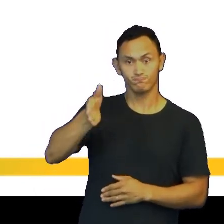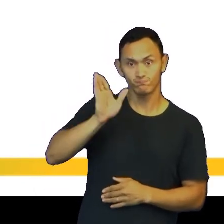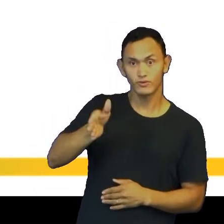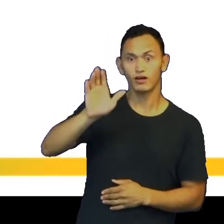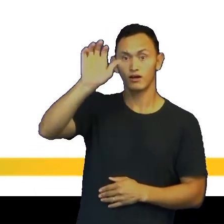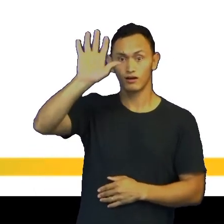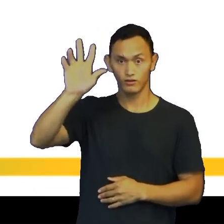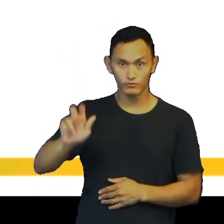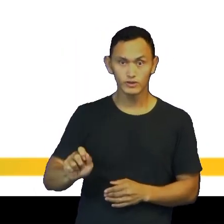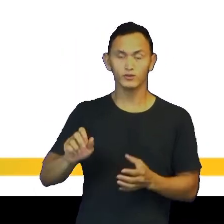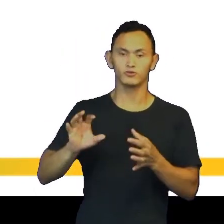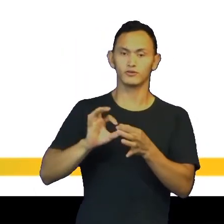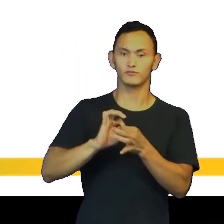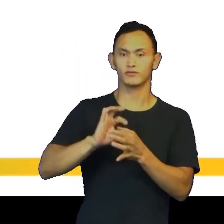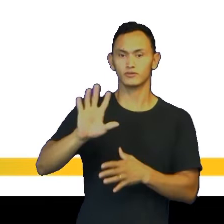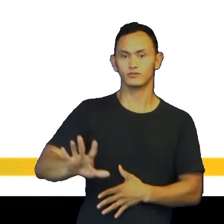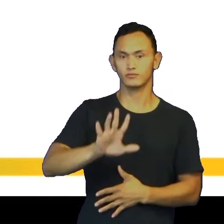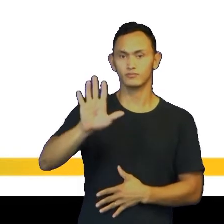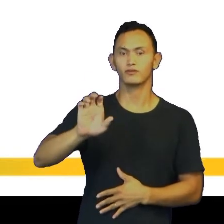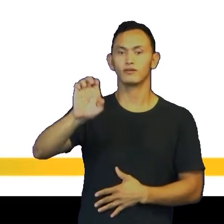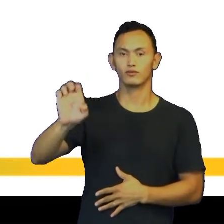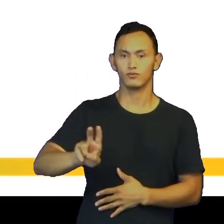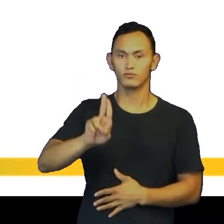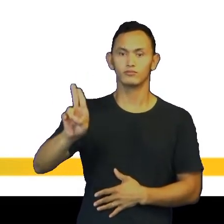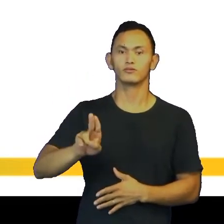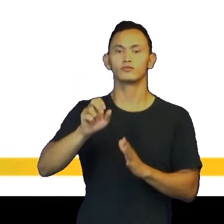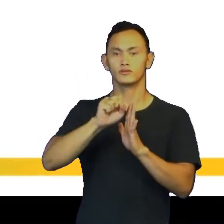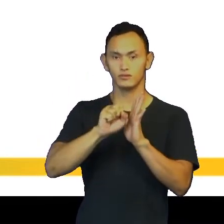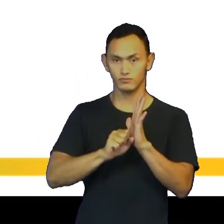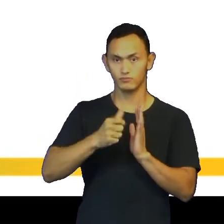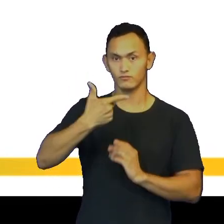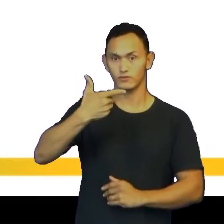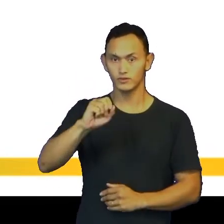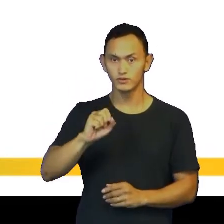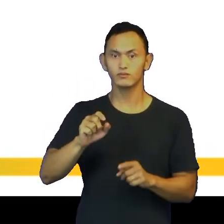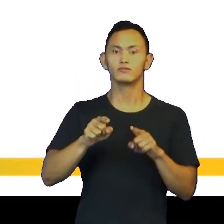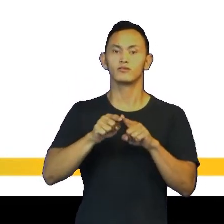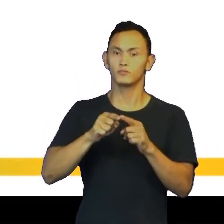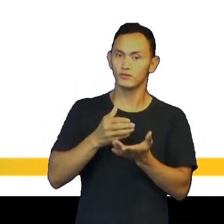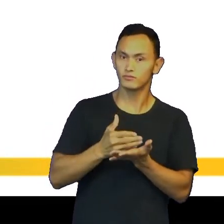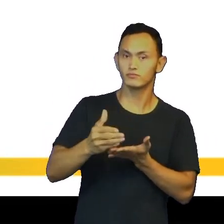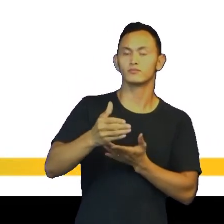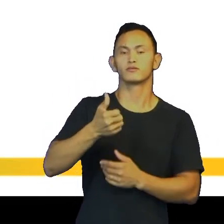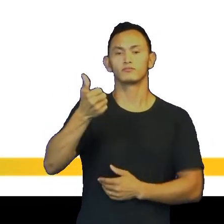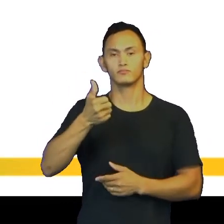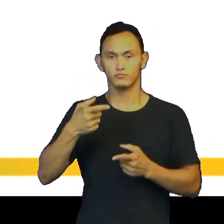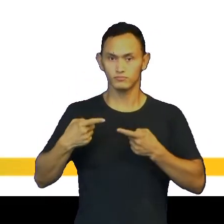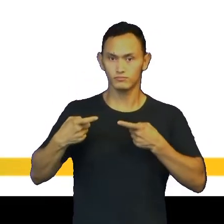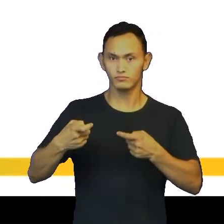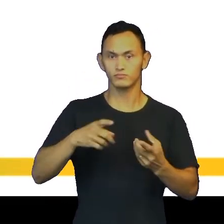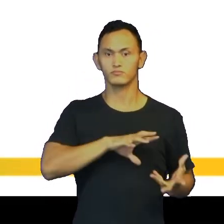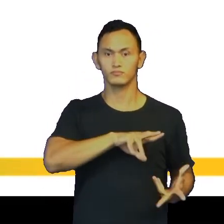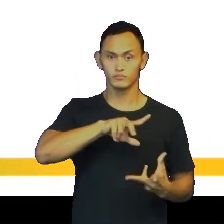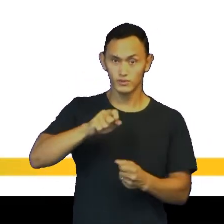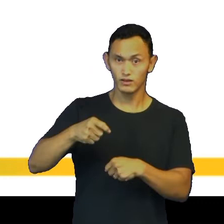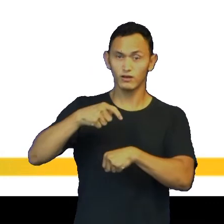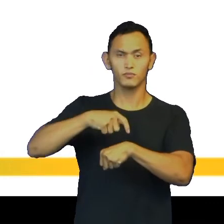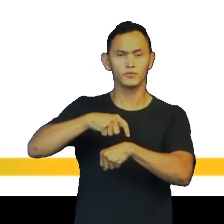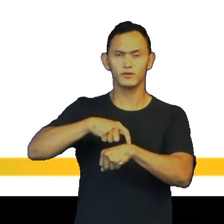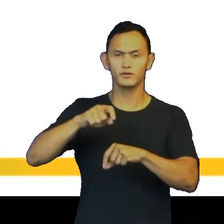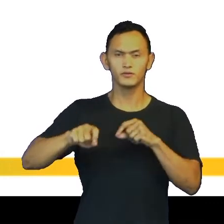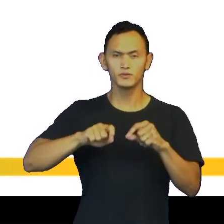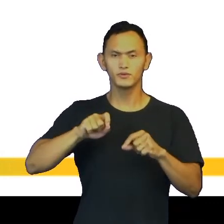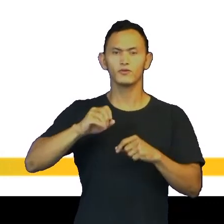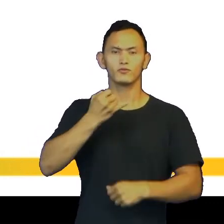movimentos de unificação Nacional na Europa do século 20 que começou com a primeira guerra mundial é o período